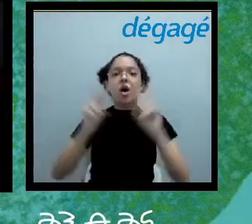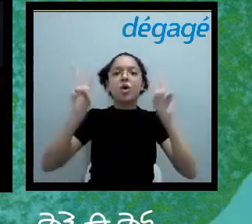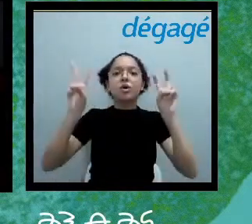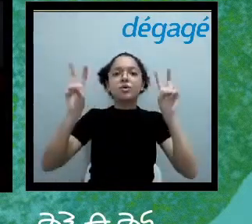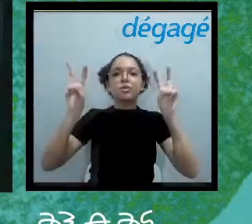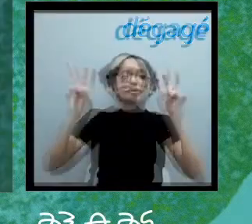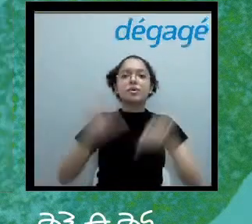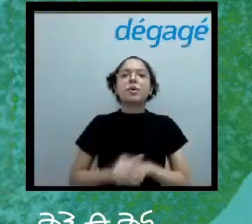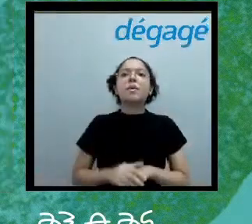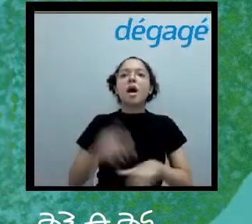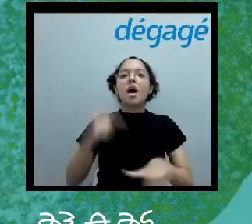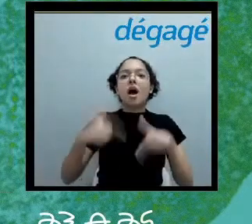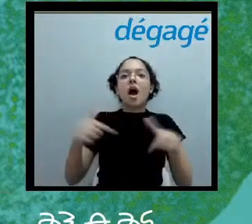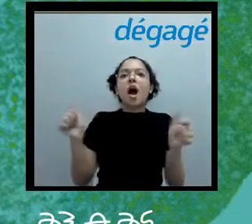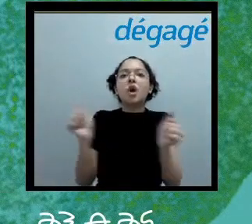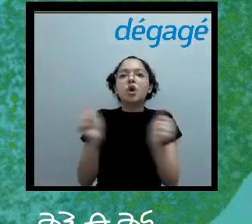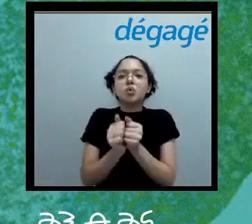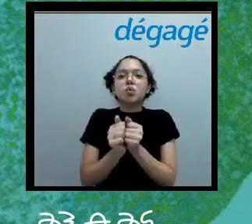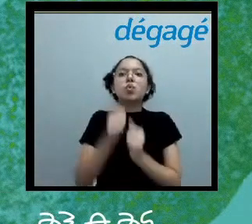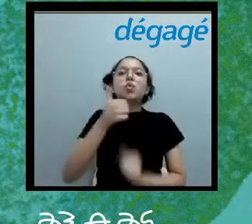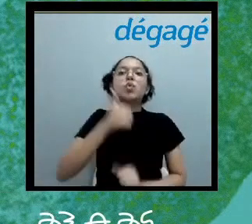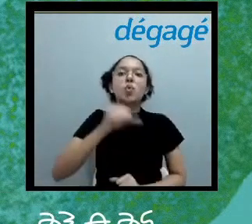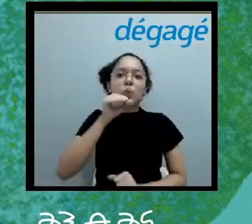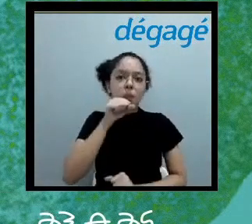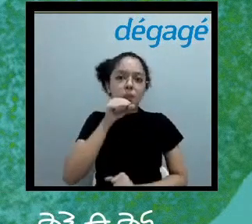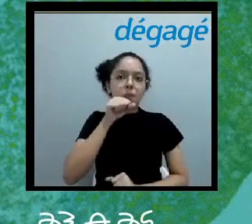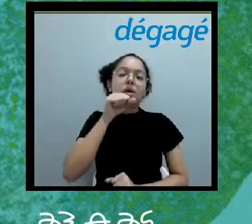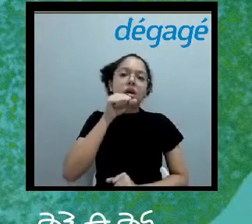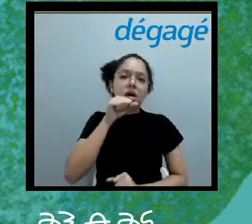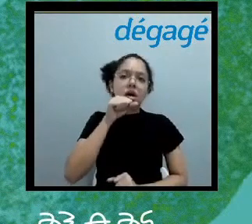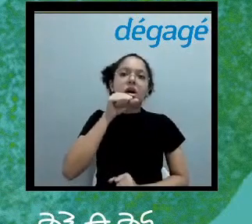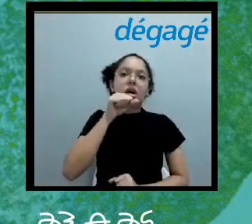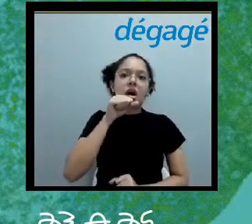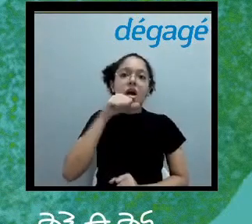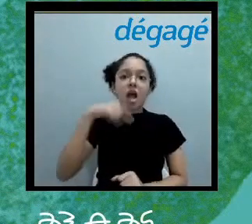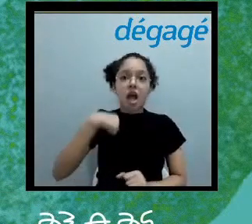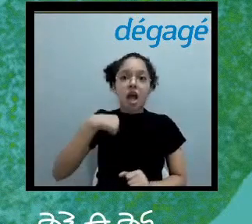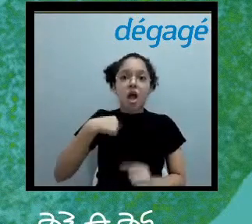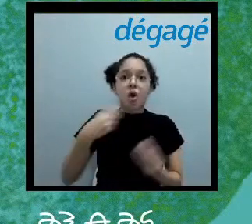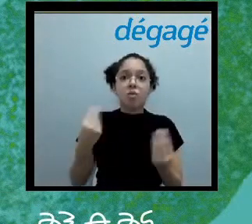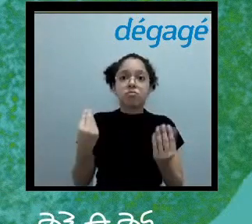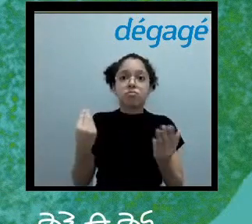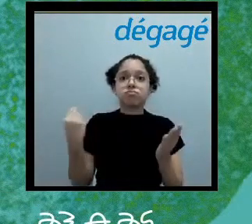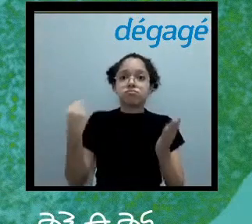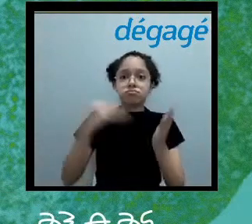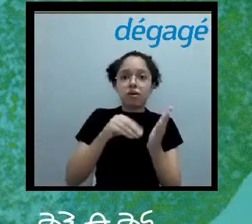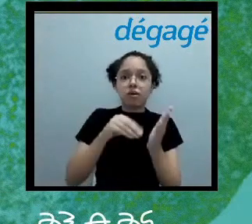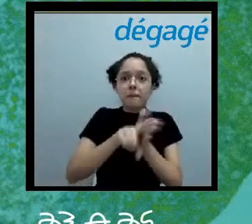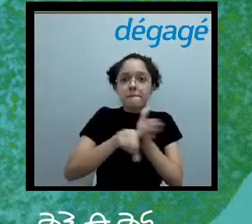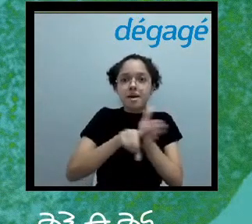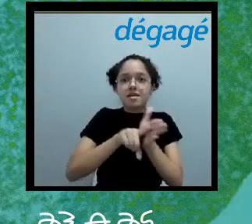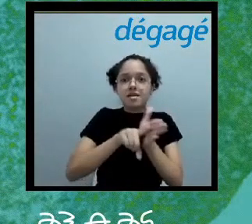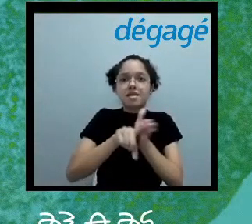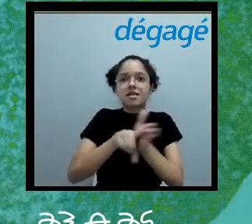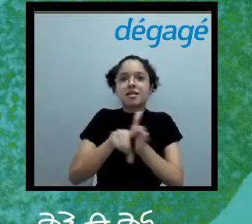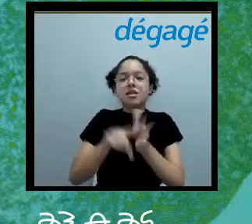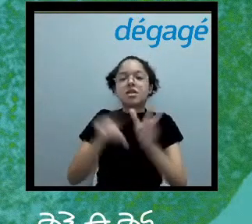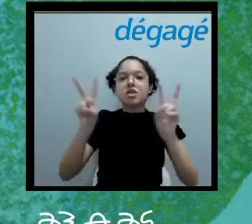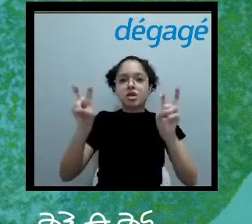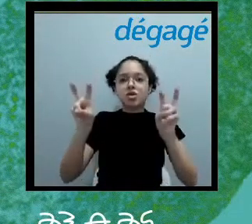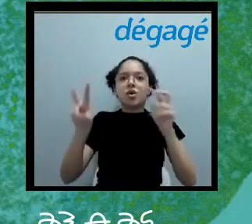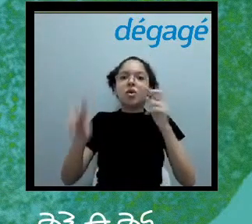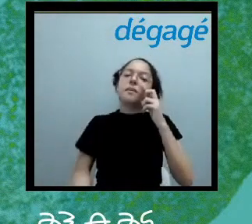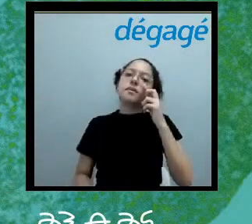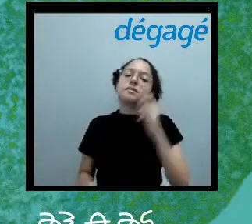as mães, que também foi parte da minha pesquisa do mestrado em Artes da Cena, na UFRJ, onde